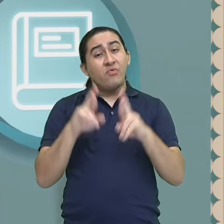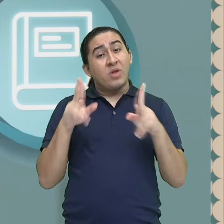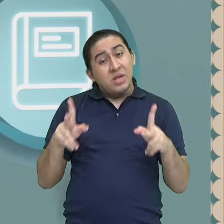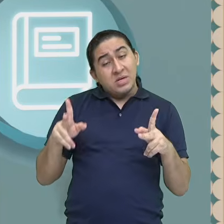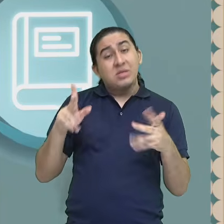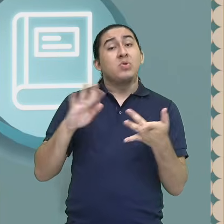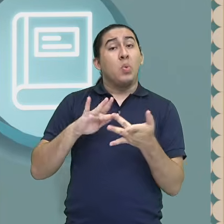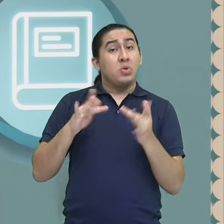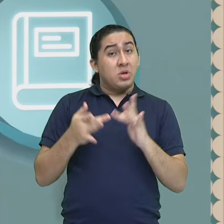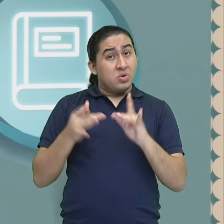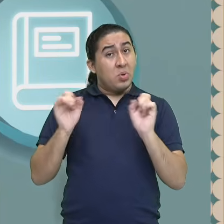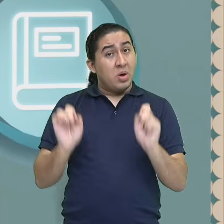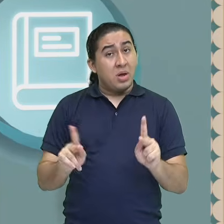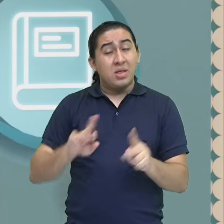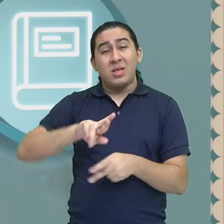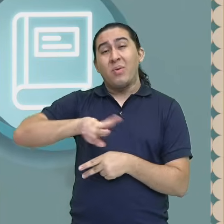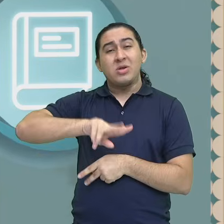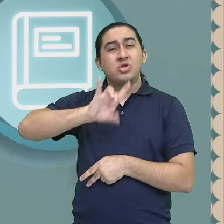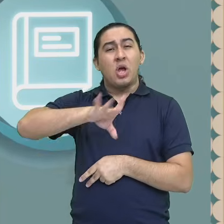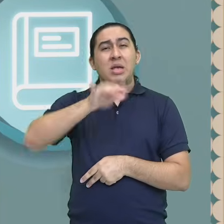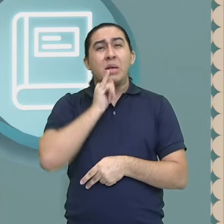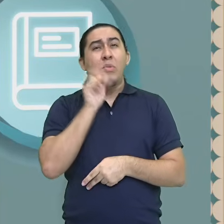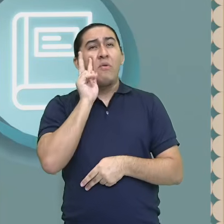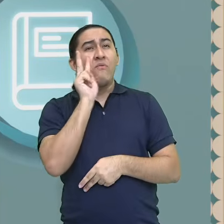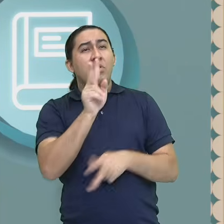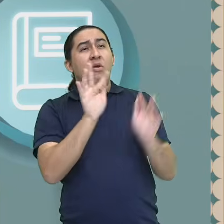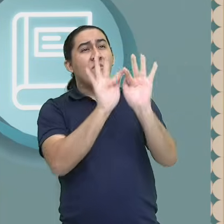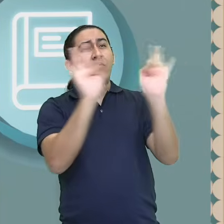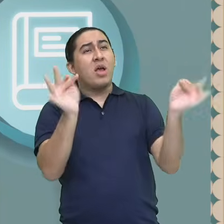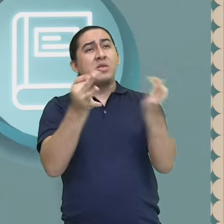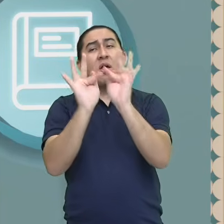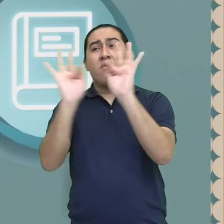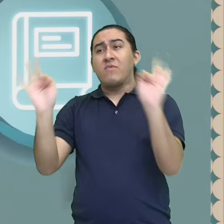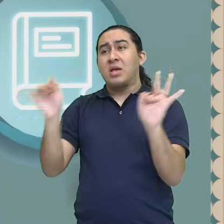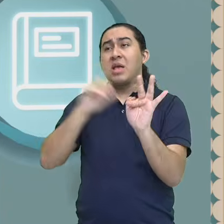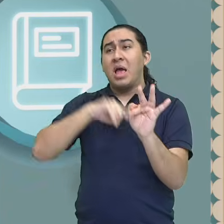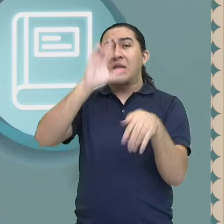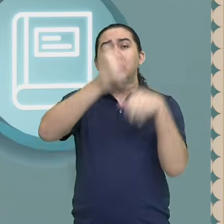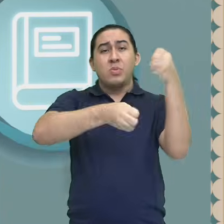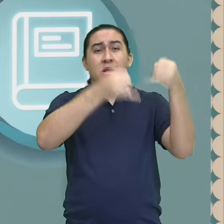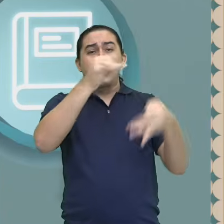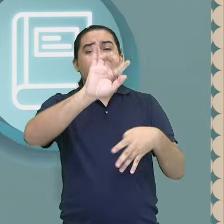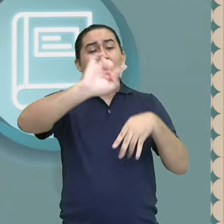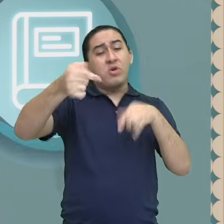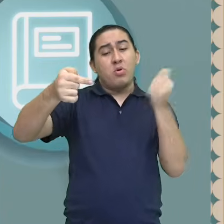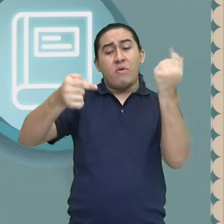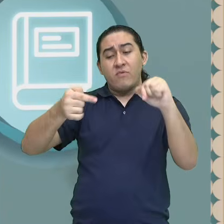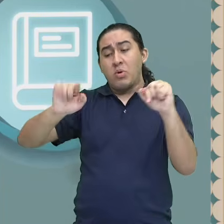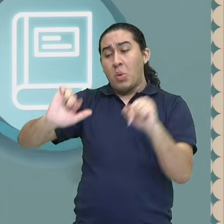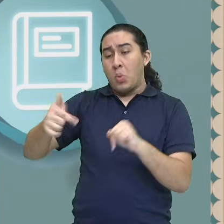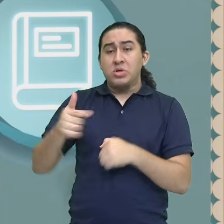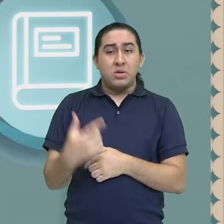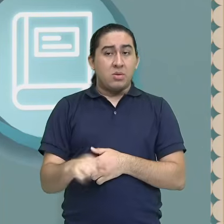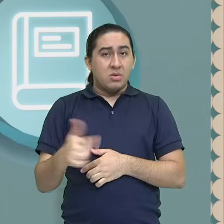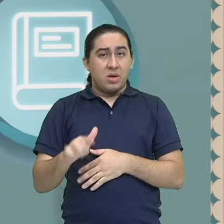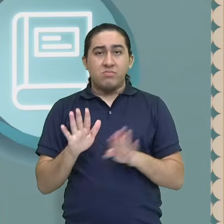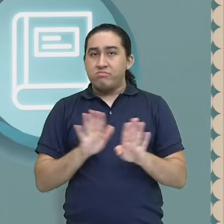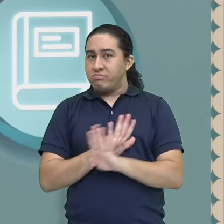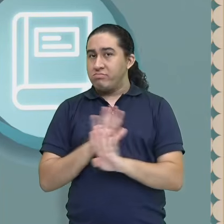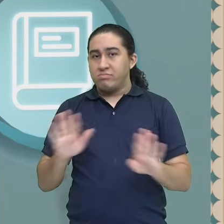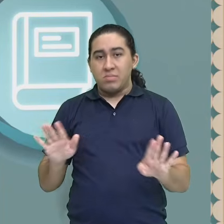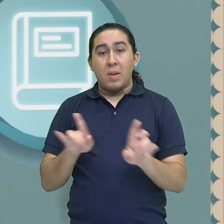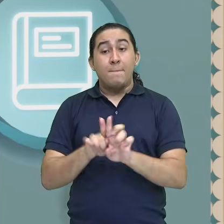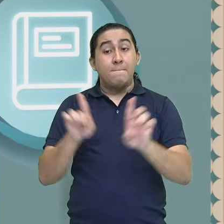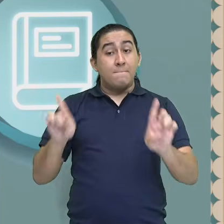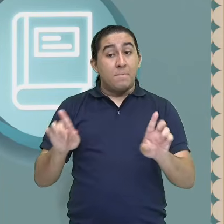de sentido, não é só olhar e dizer, é porque o explicativo é com a vírgula e a outra sem. Mas o